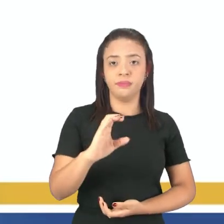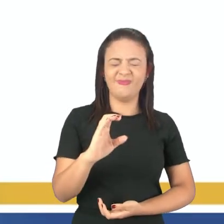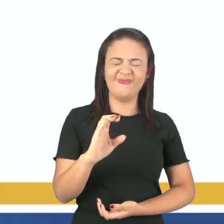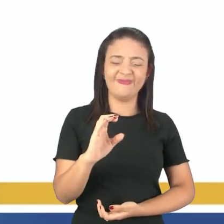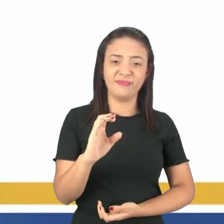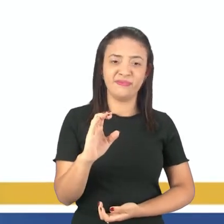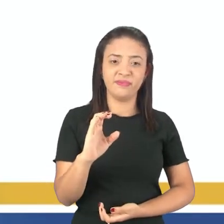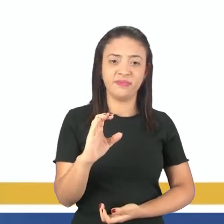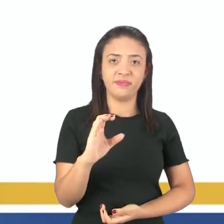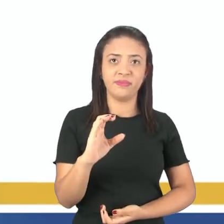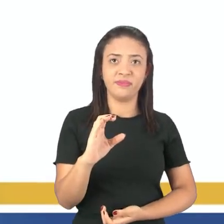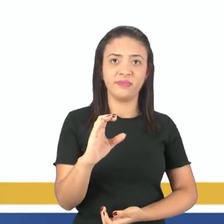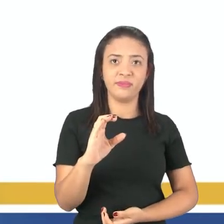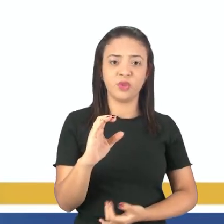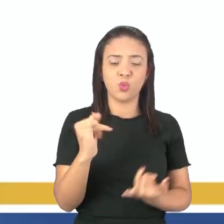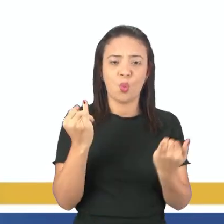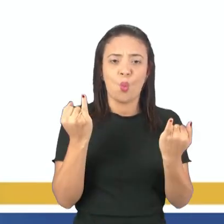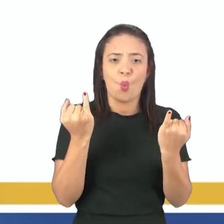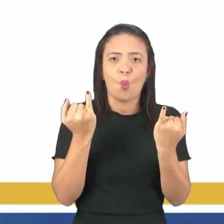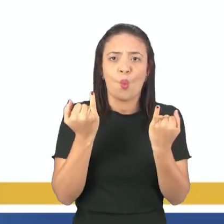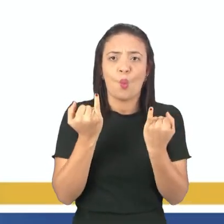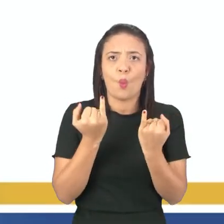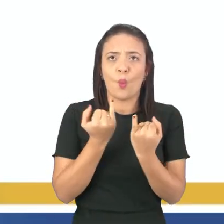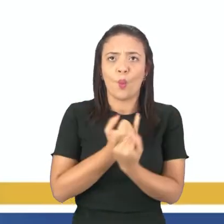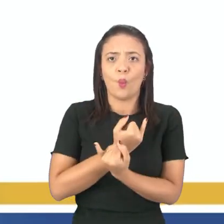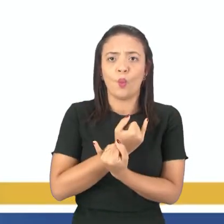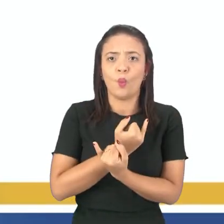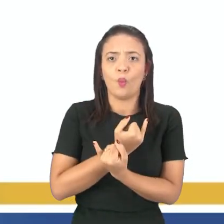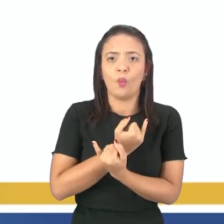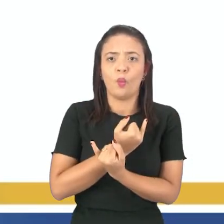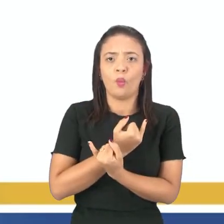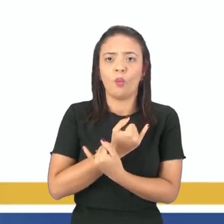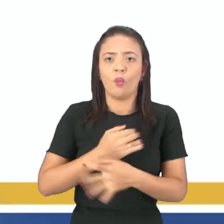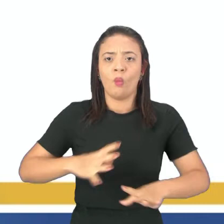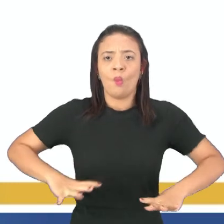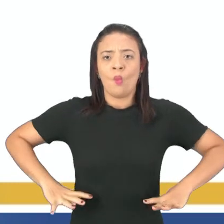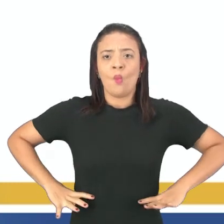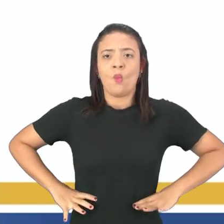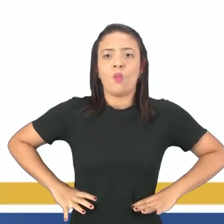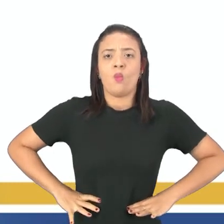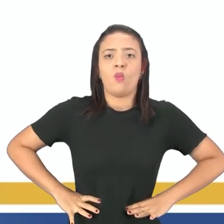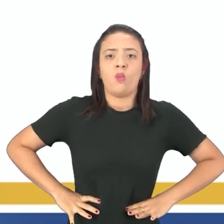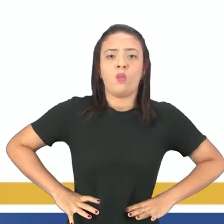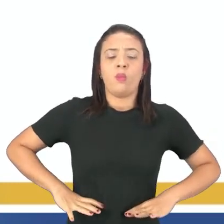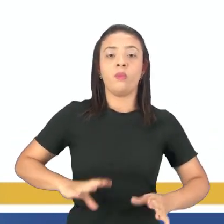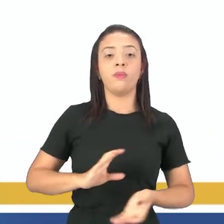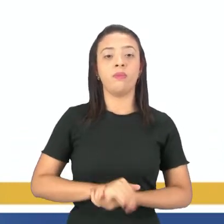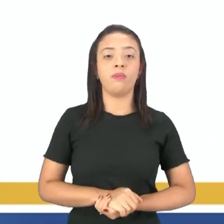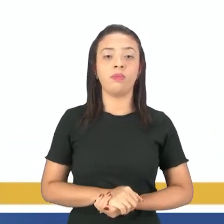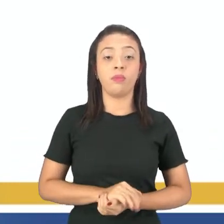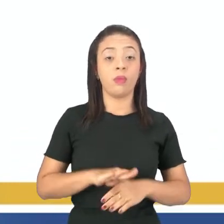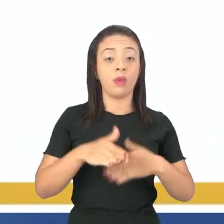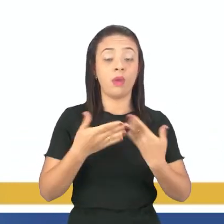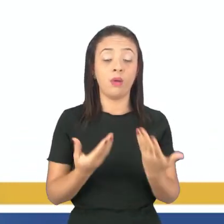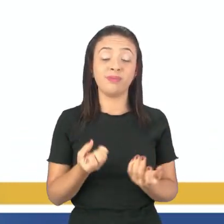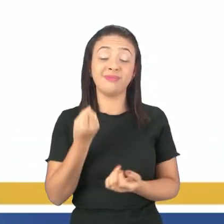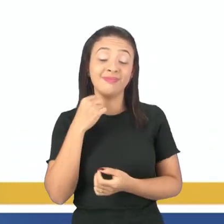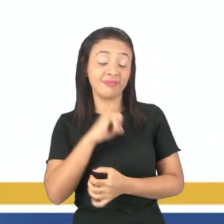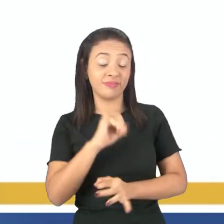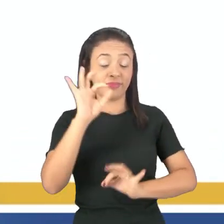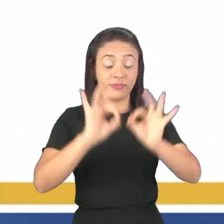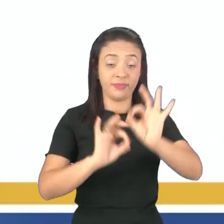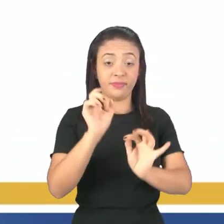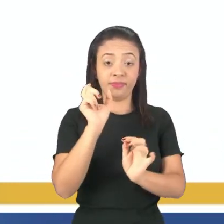thin, magro, e waist, cintura. E aí, pessoal, se a gente for organizar essas palavras para